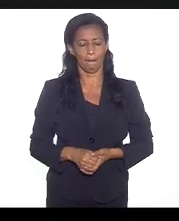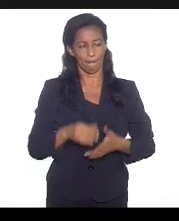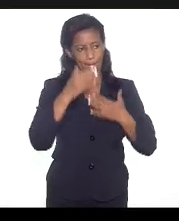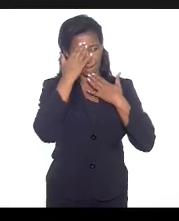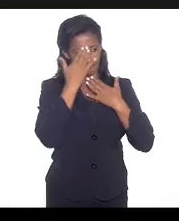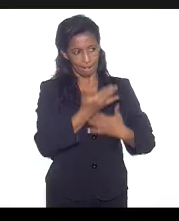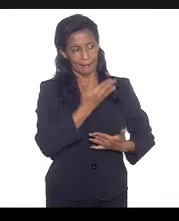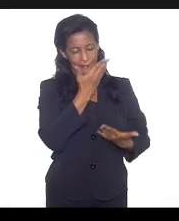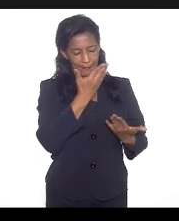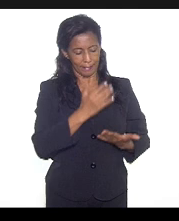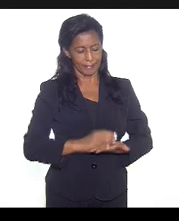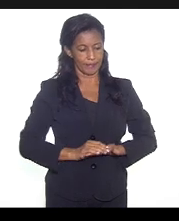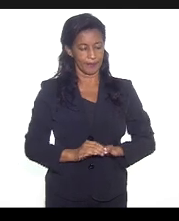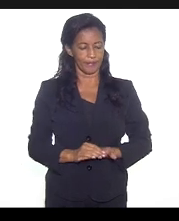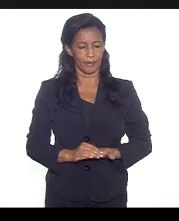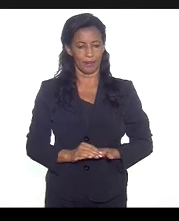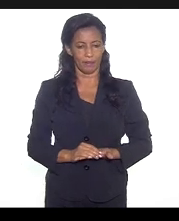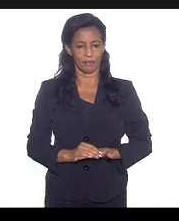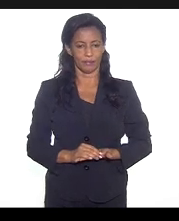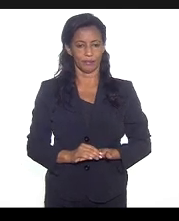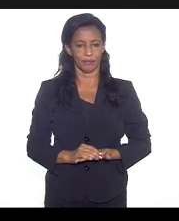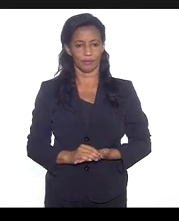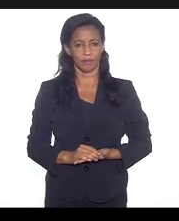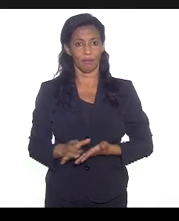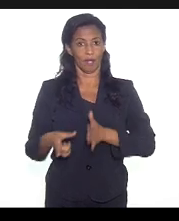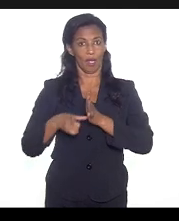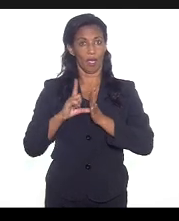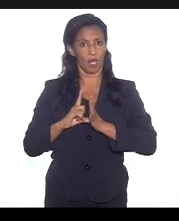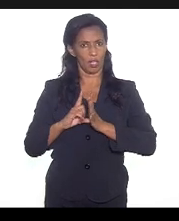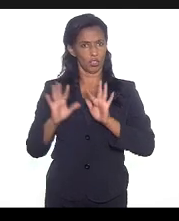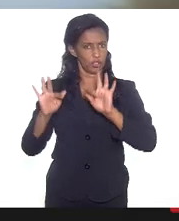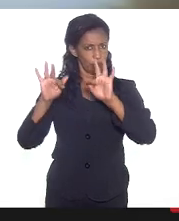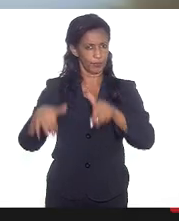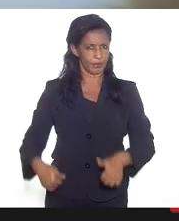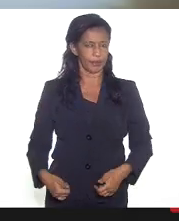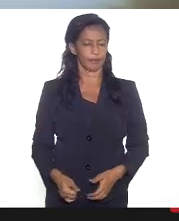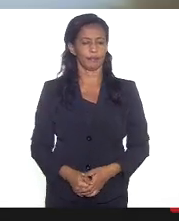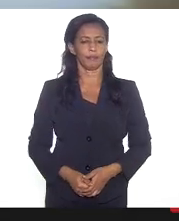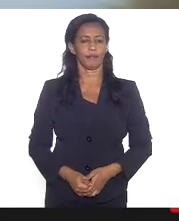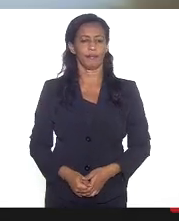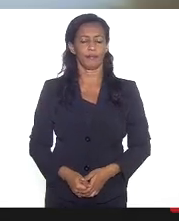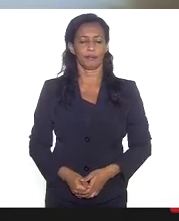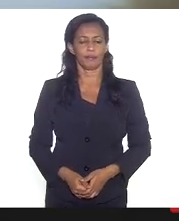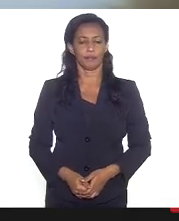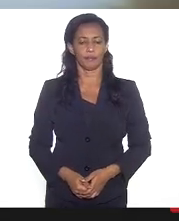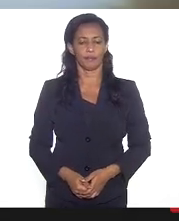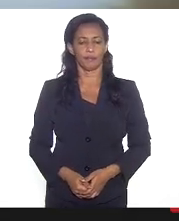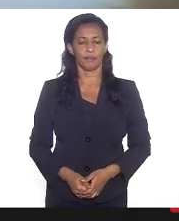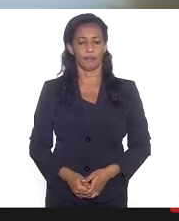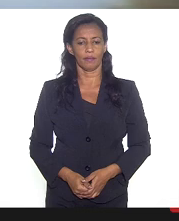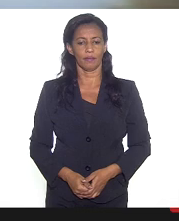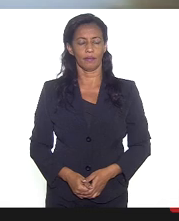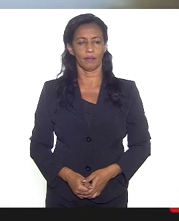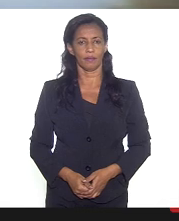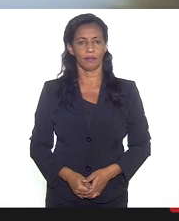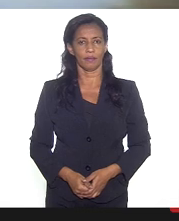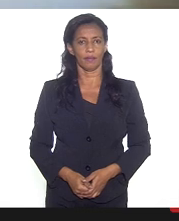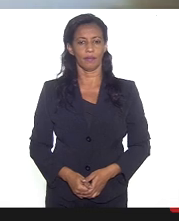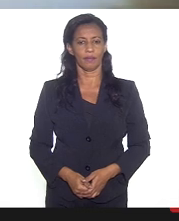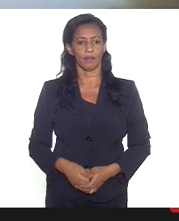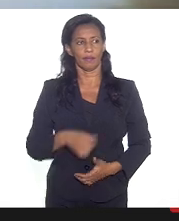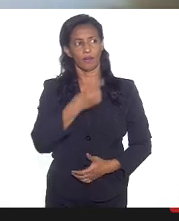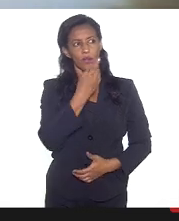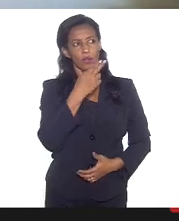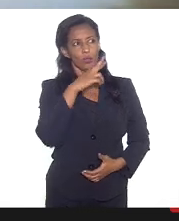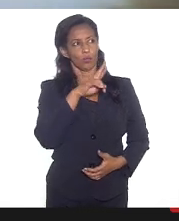doutor Fortunato. Eu, antes de encerrar, queria dizer a doutora Silvia, que